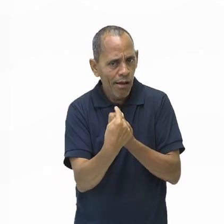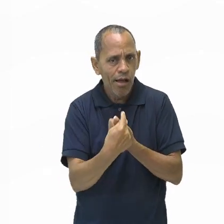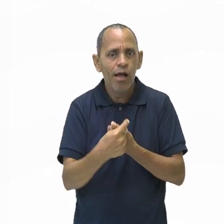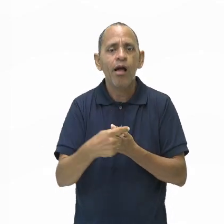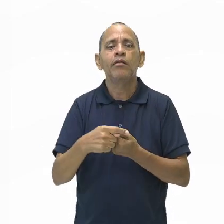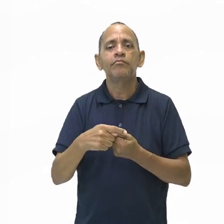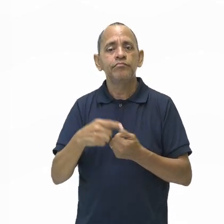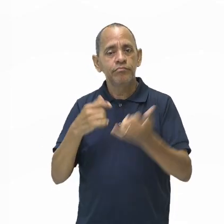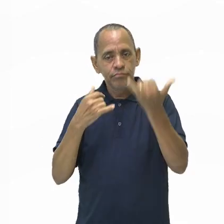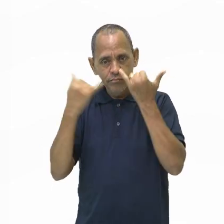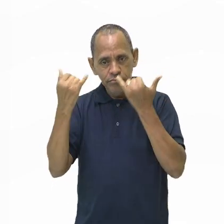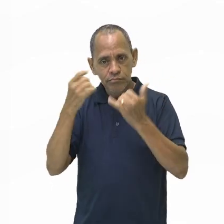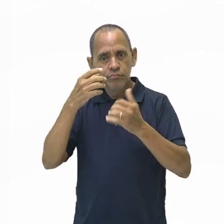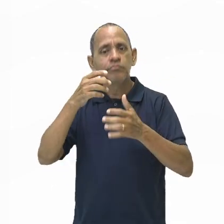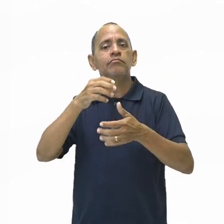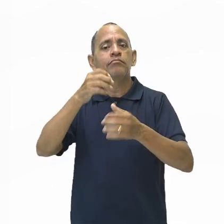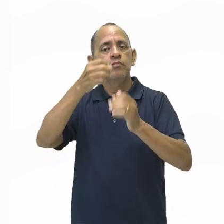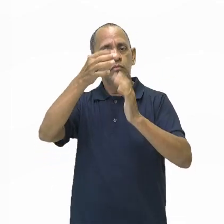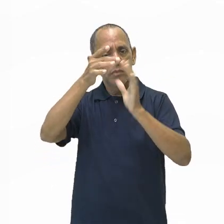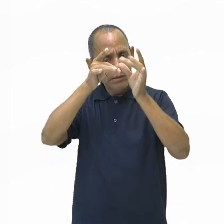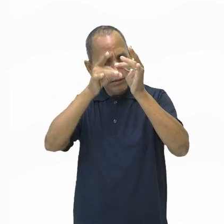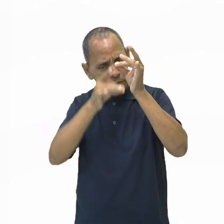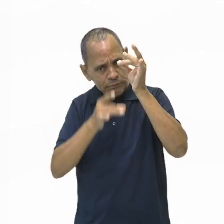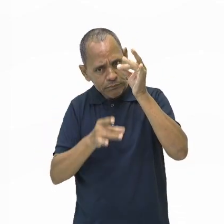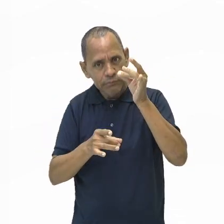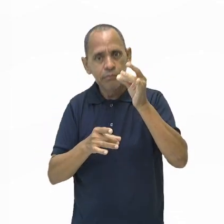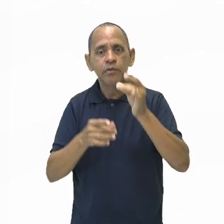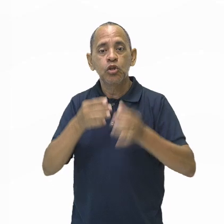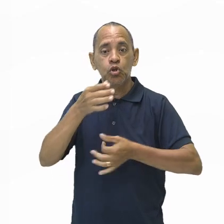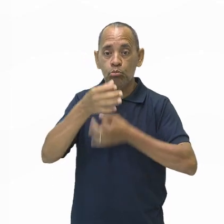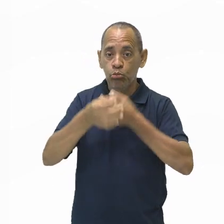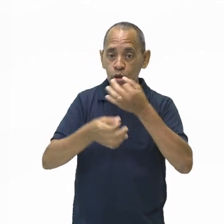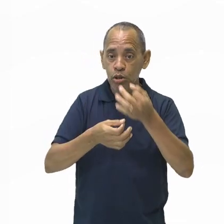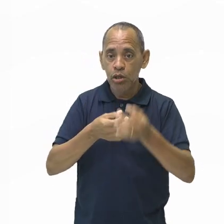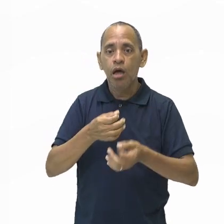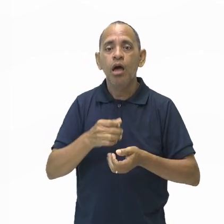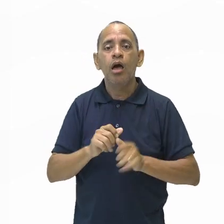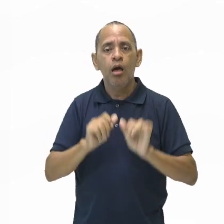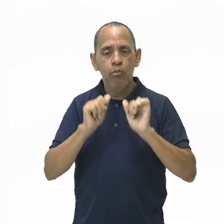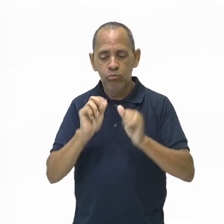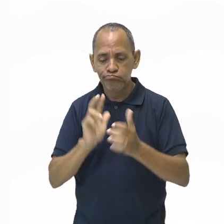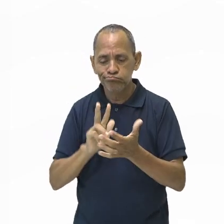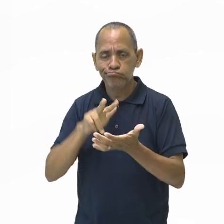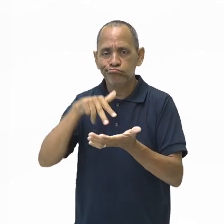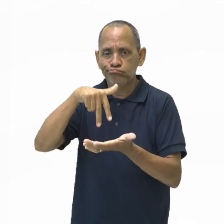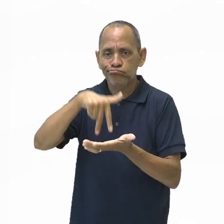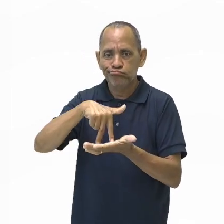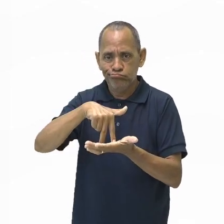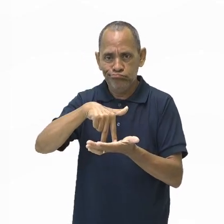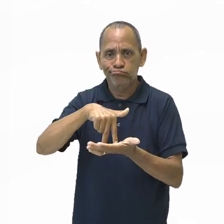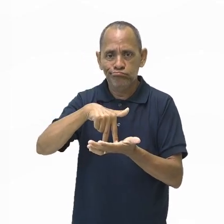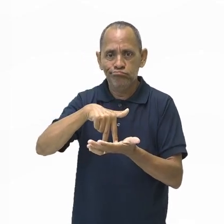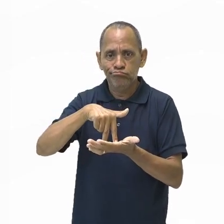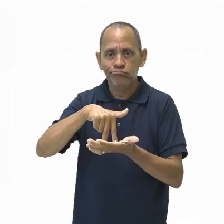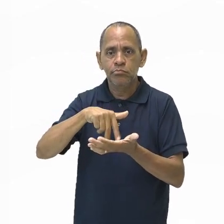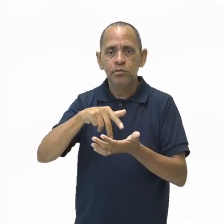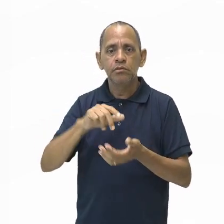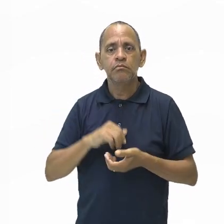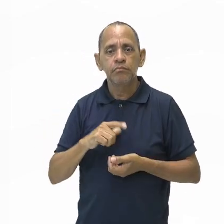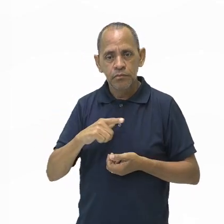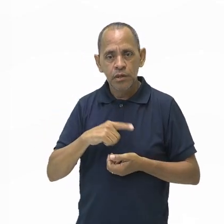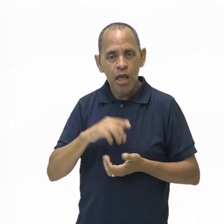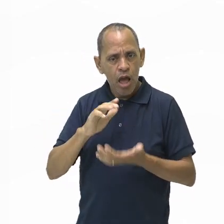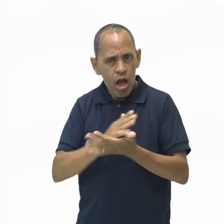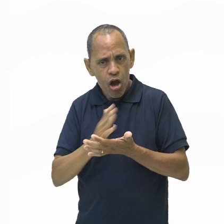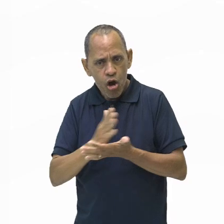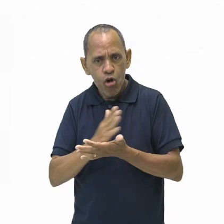informar, descrever, opinar, ou seja, se posicionar sobre uma determinada